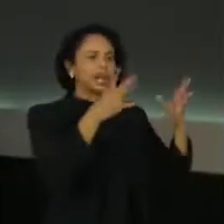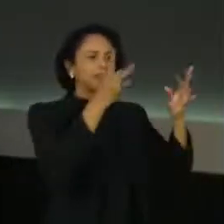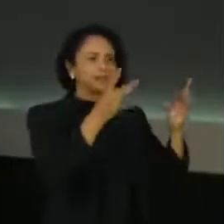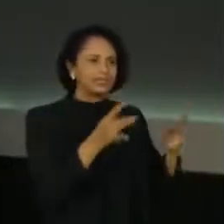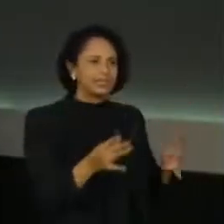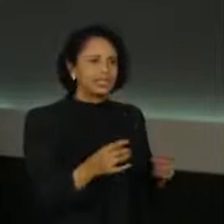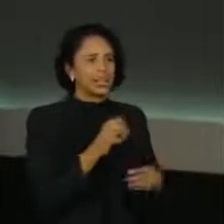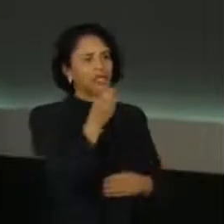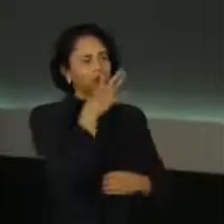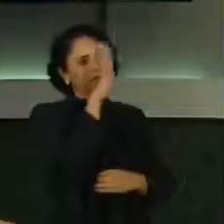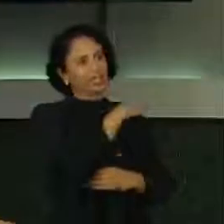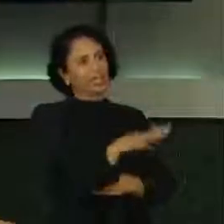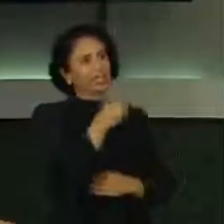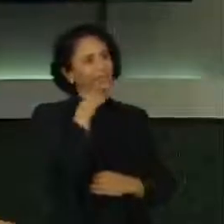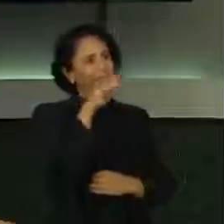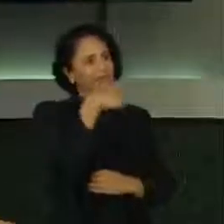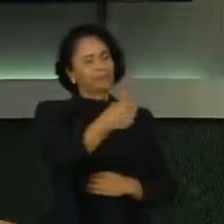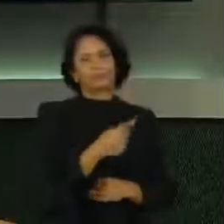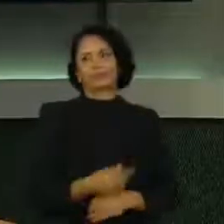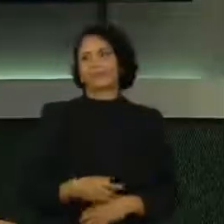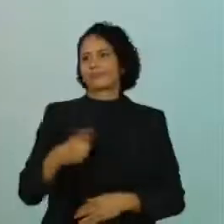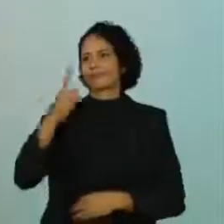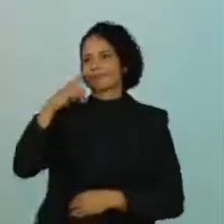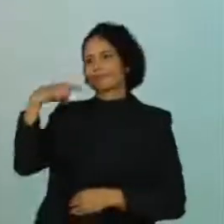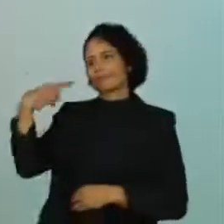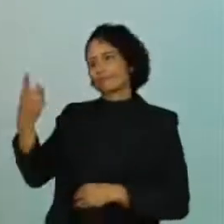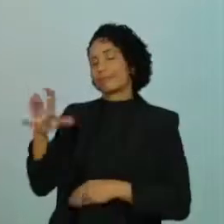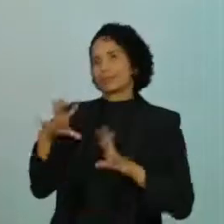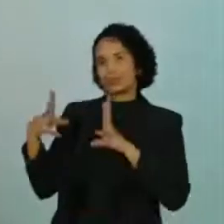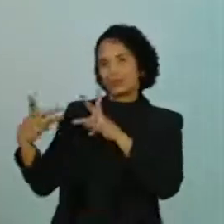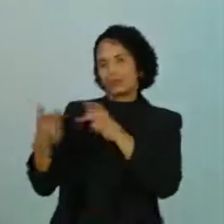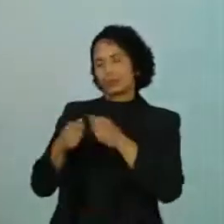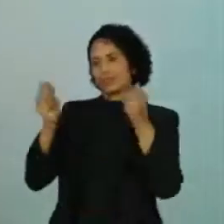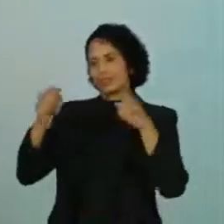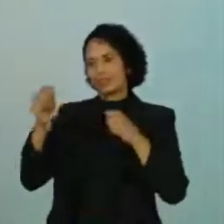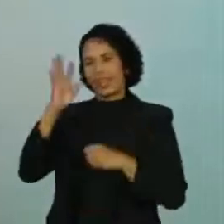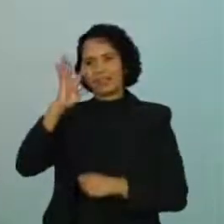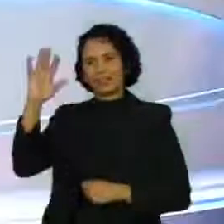tarde para você e até a próxima. Até mais e que todos possam realizar aí seus desejos.